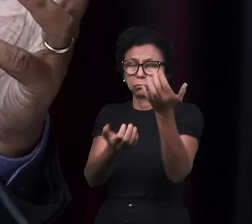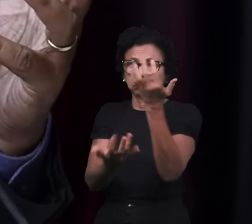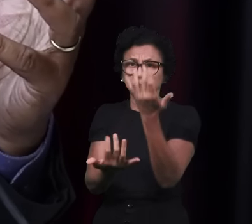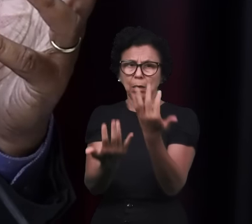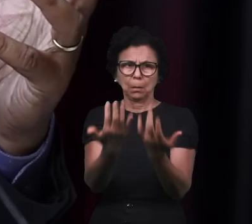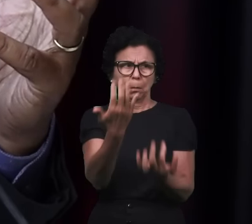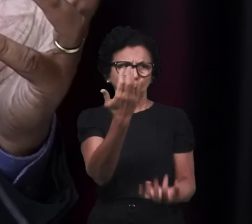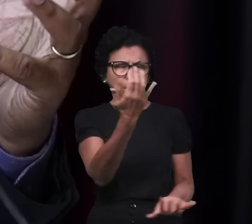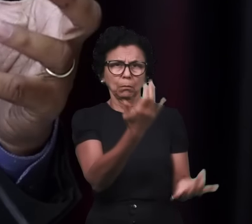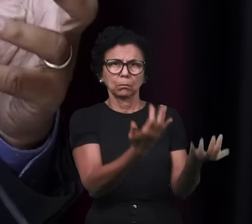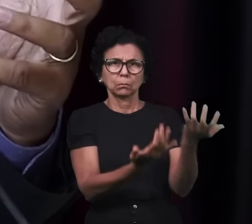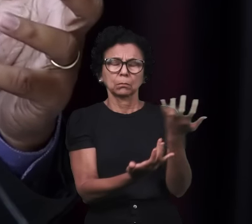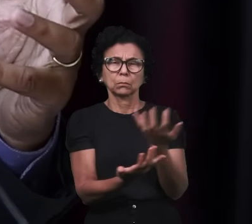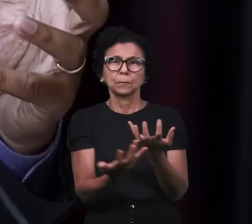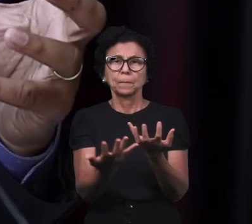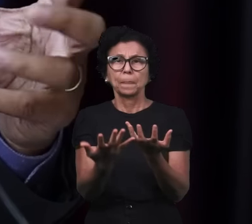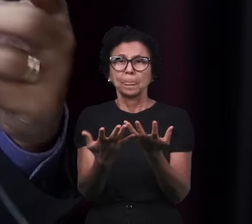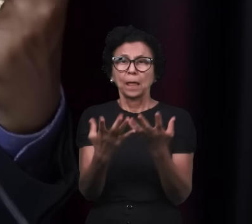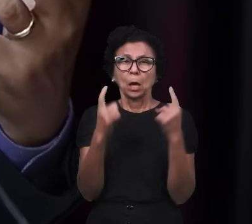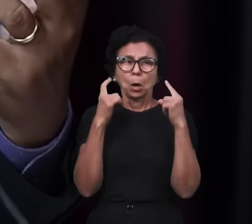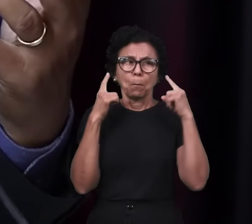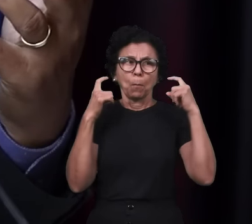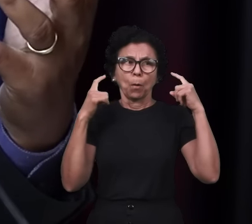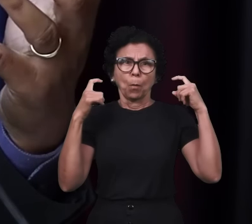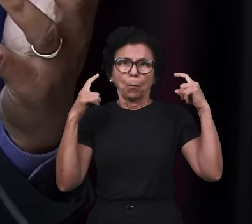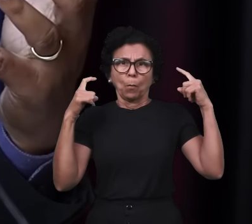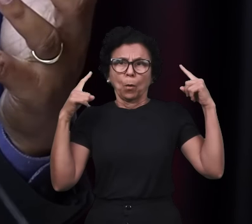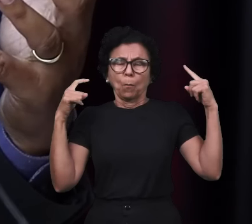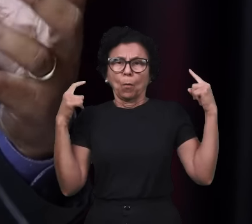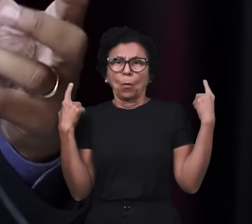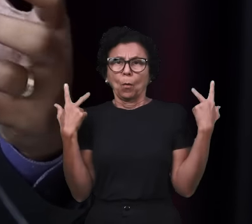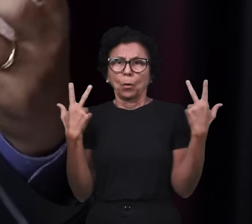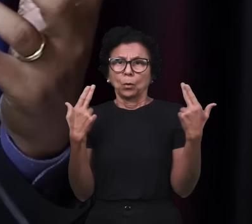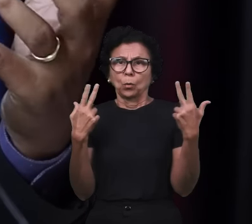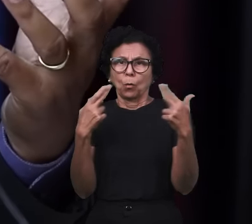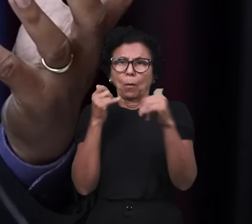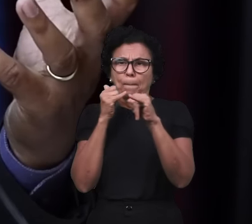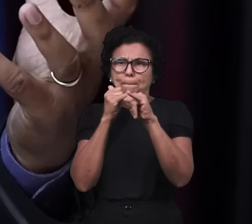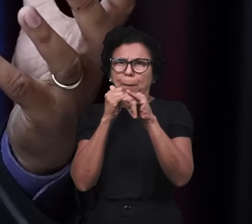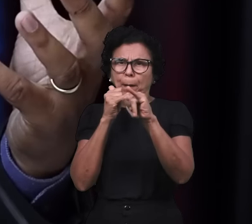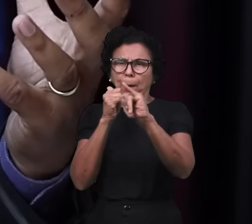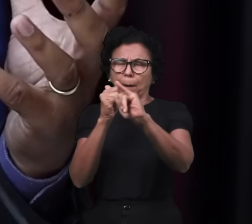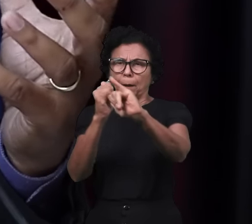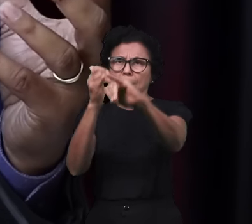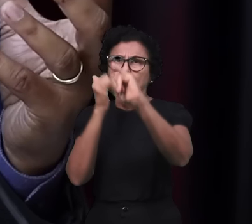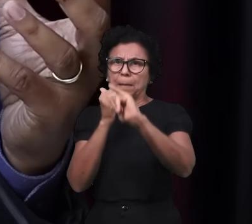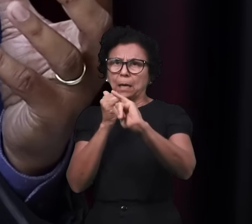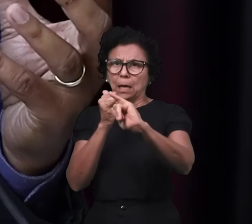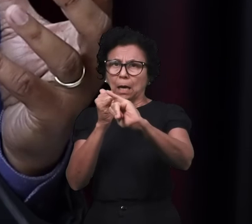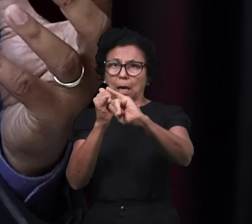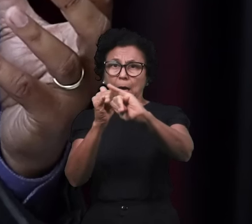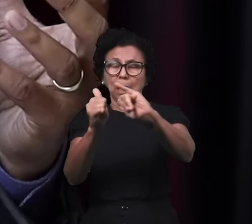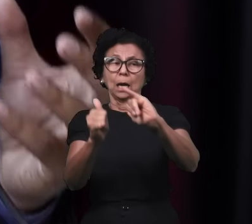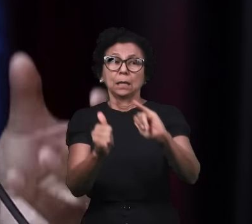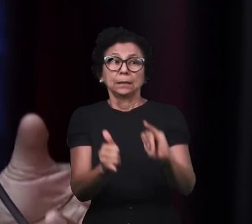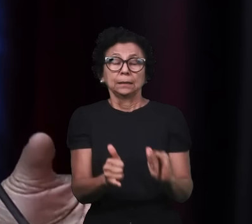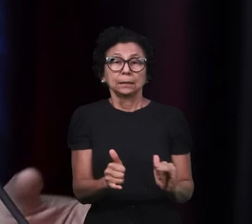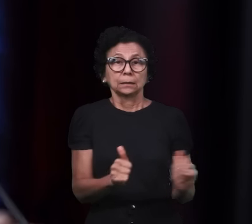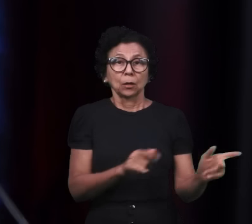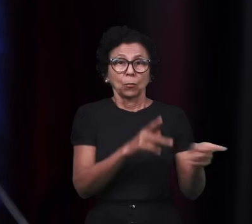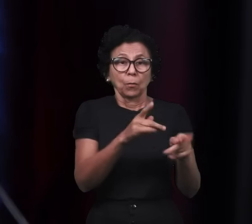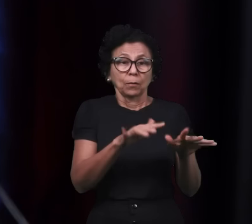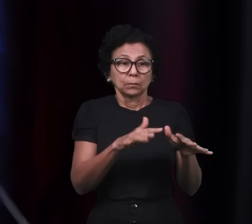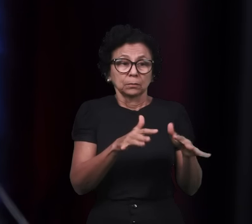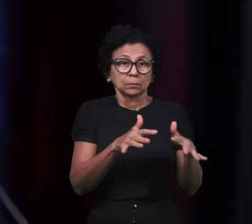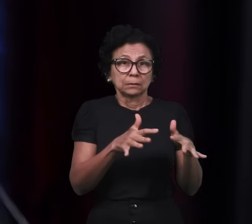ouvia-se o som de trombeta, né, e o povo estremecia. Então ali não havia